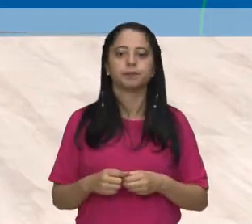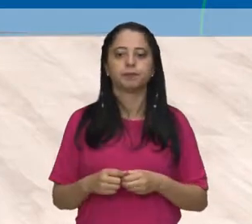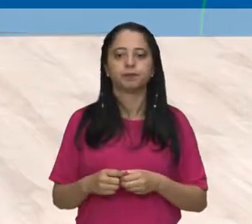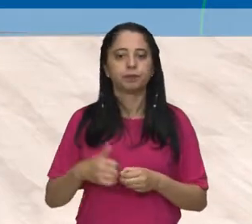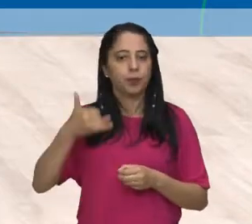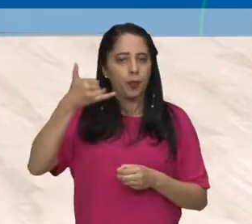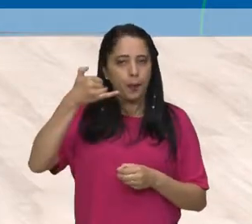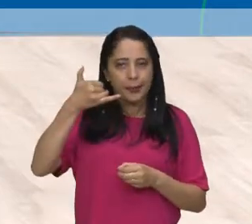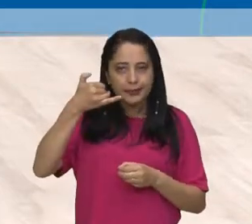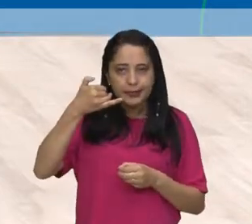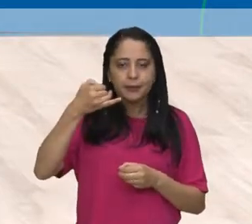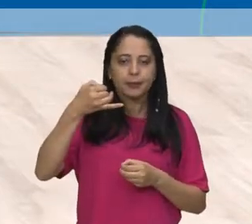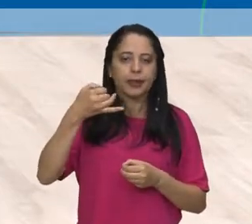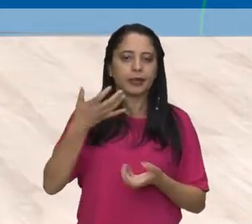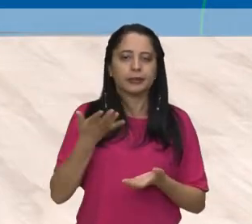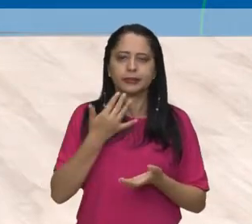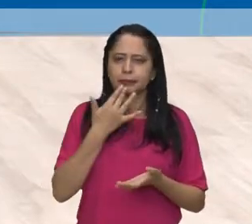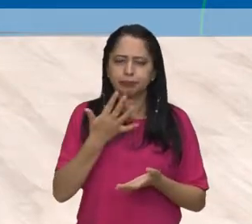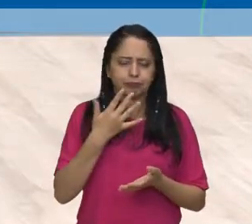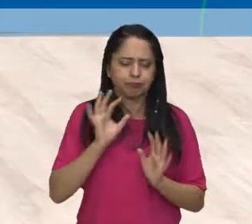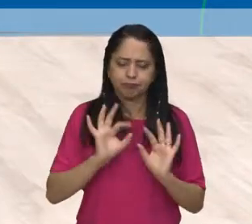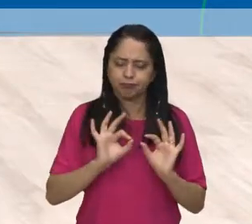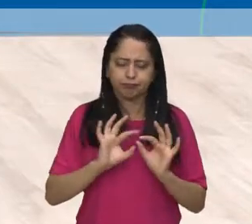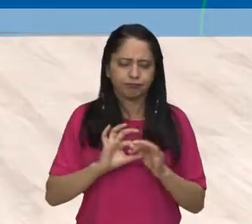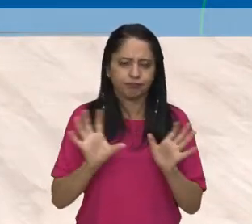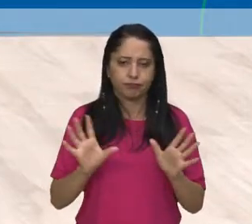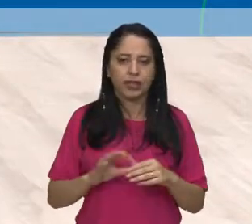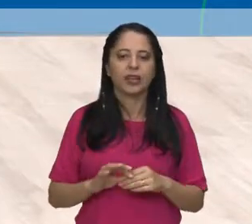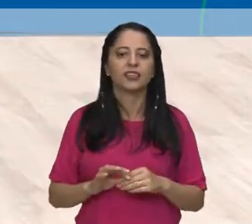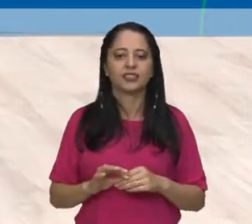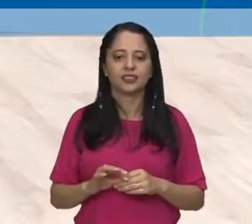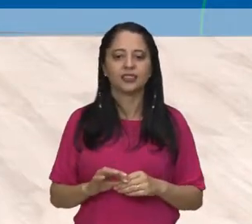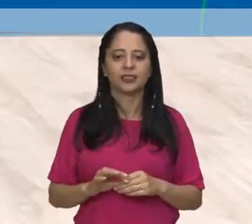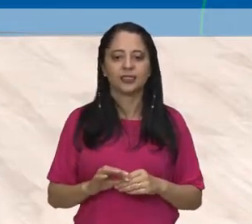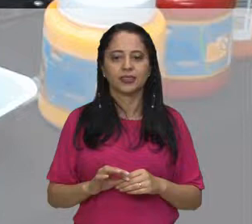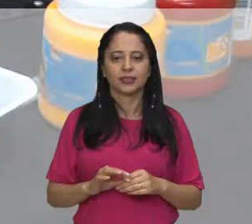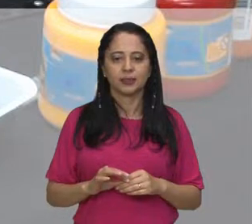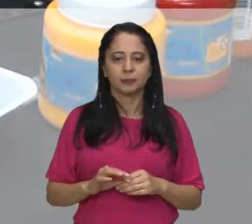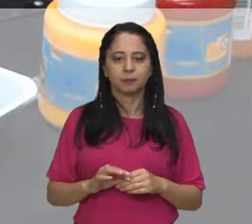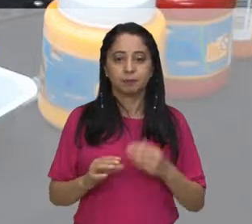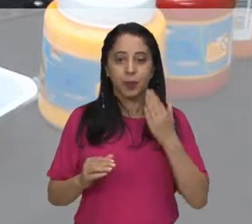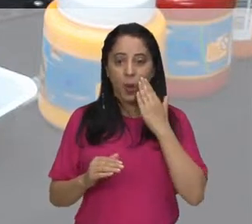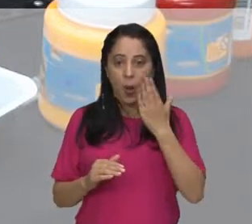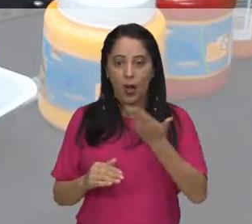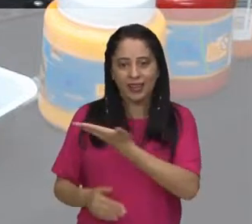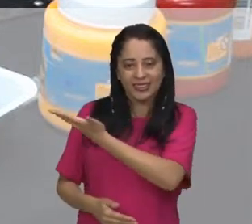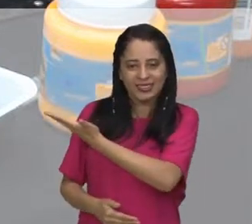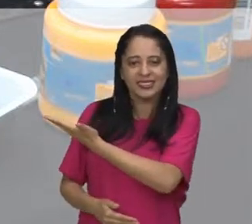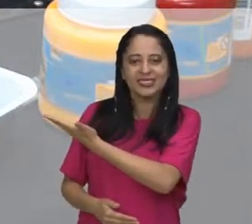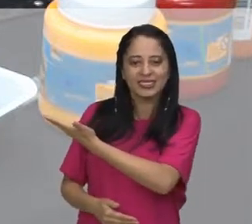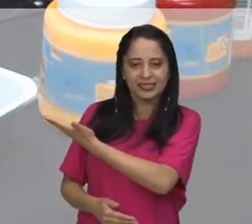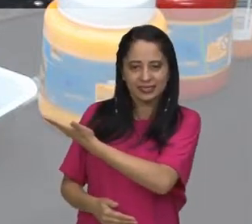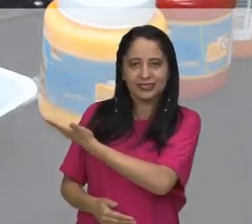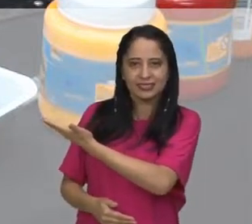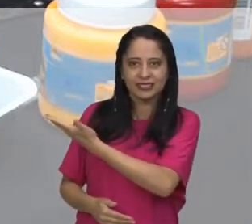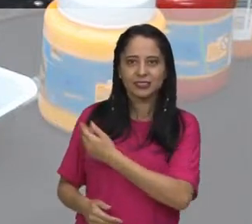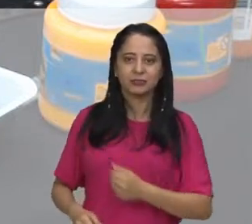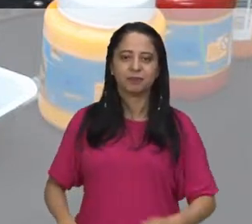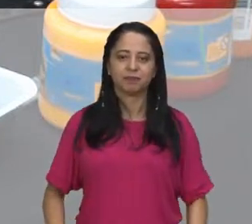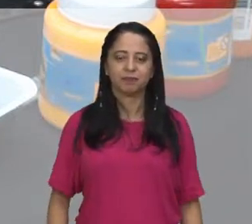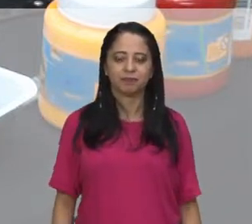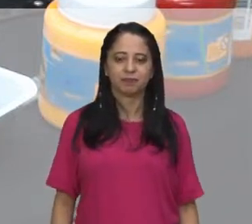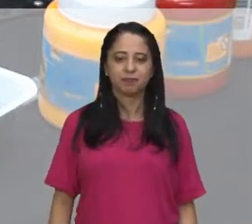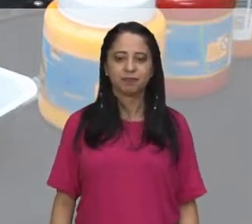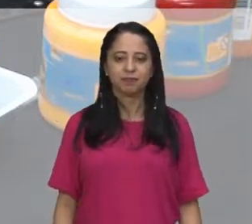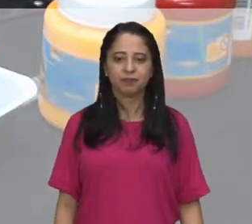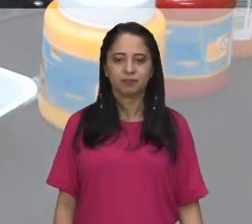um lápis, uma canetinha, um lápis de cor e circular para ficar no tamanho certinho